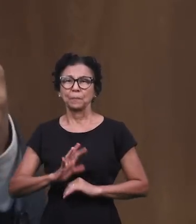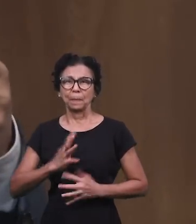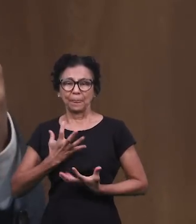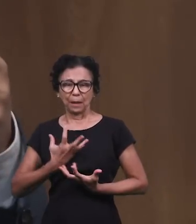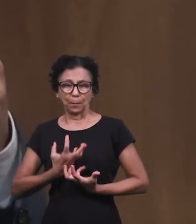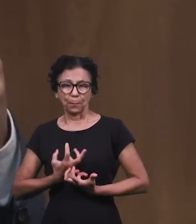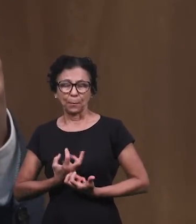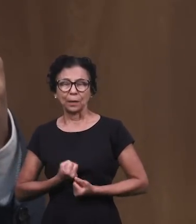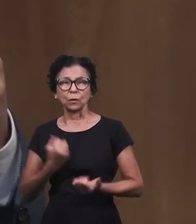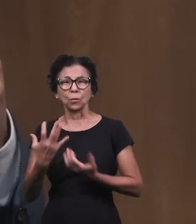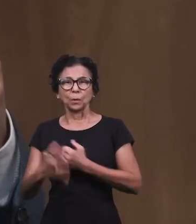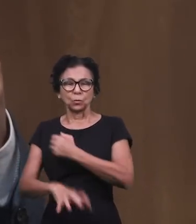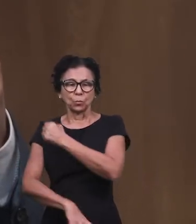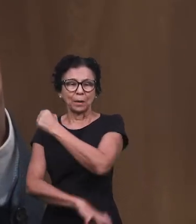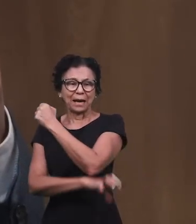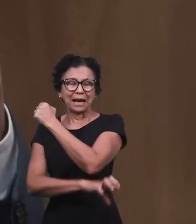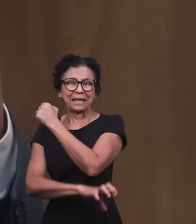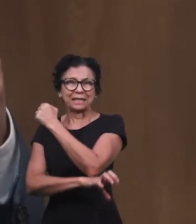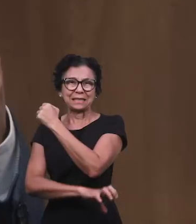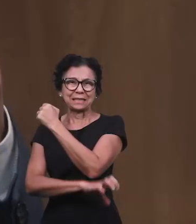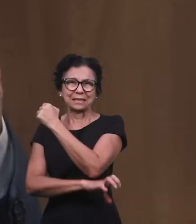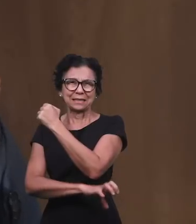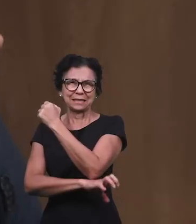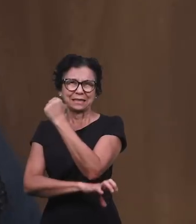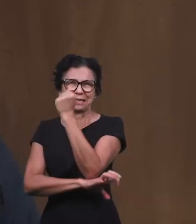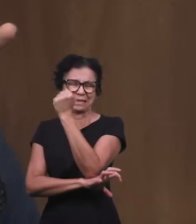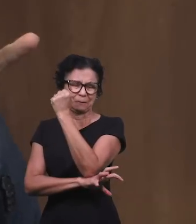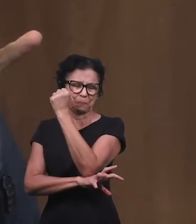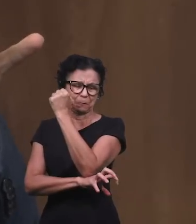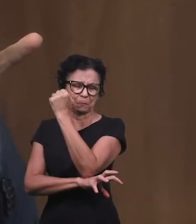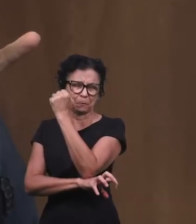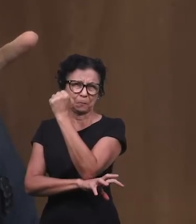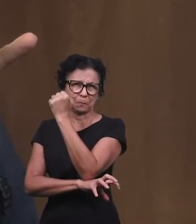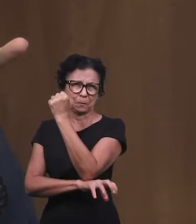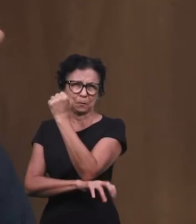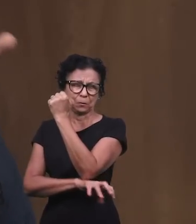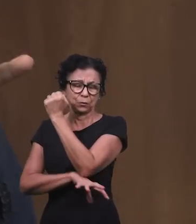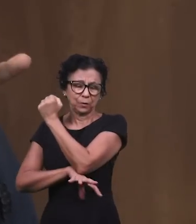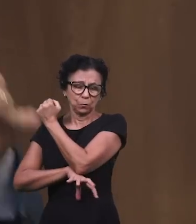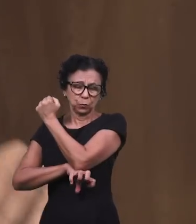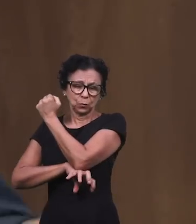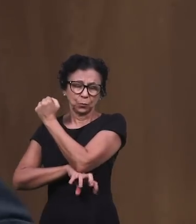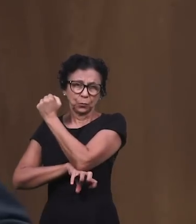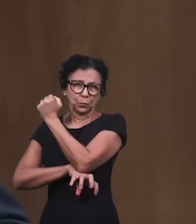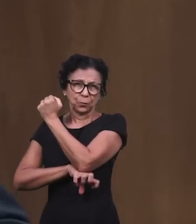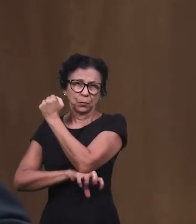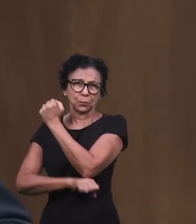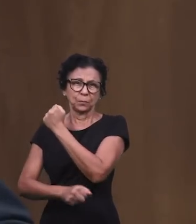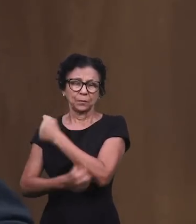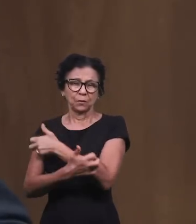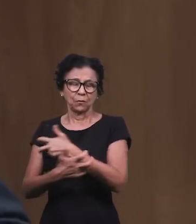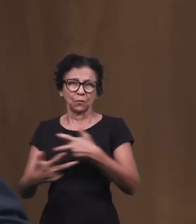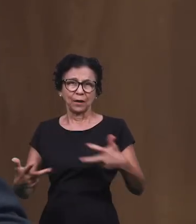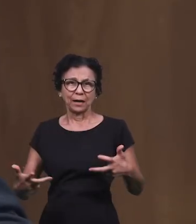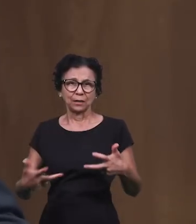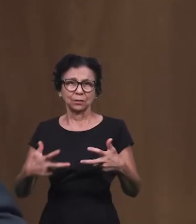fica dentro do coração. E enquanto é uma raiz, está ali escondida, é um sentimento, mas ele pode